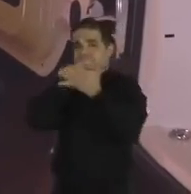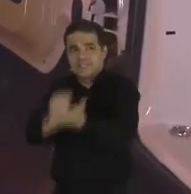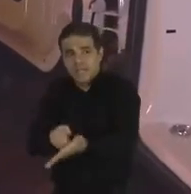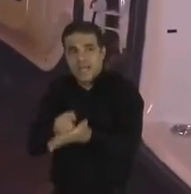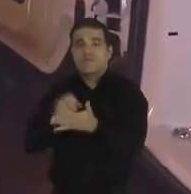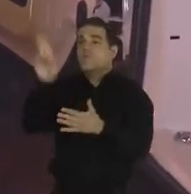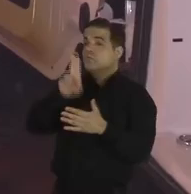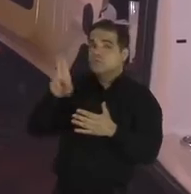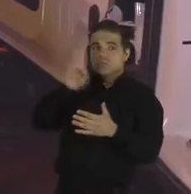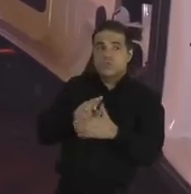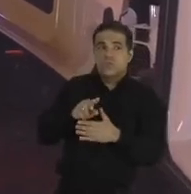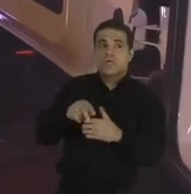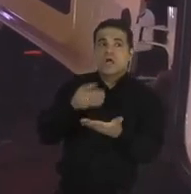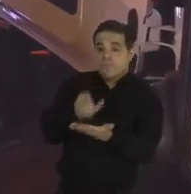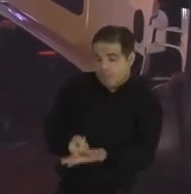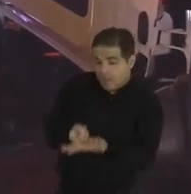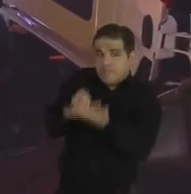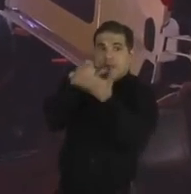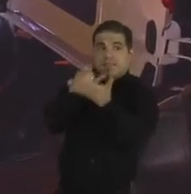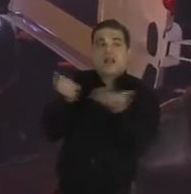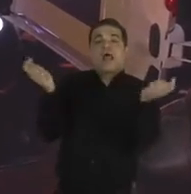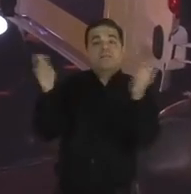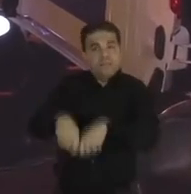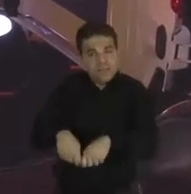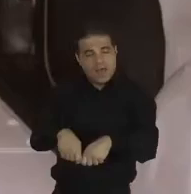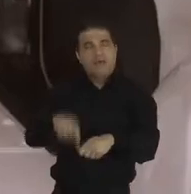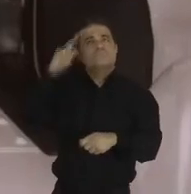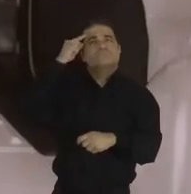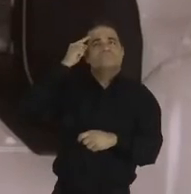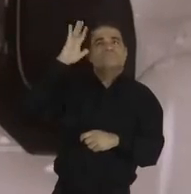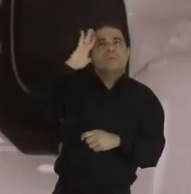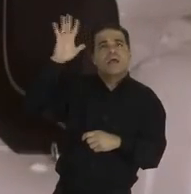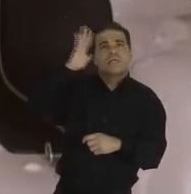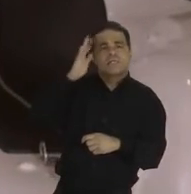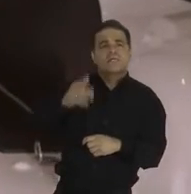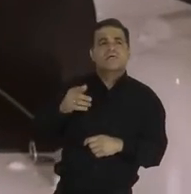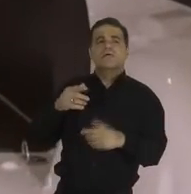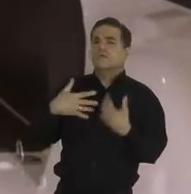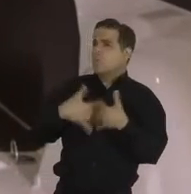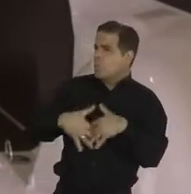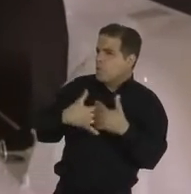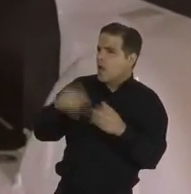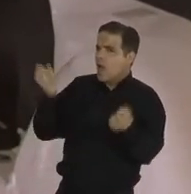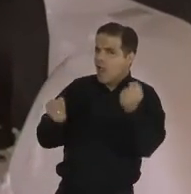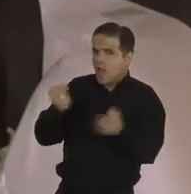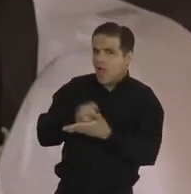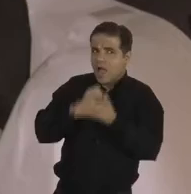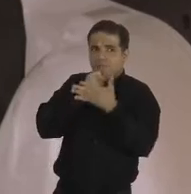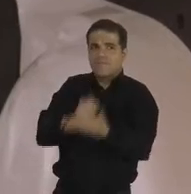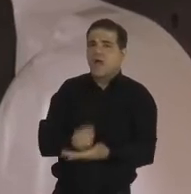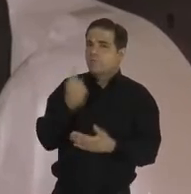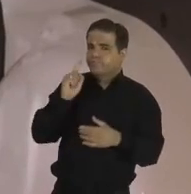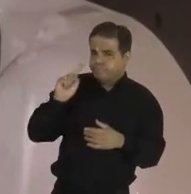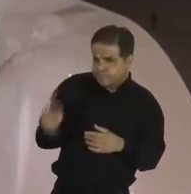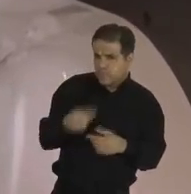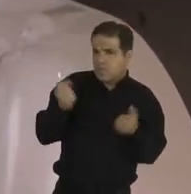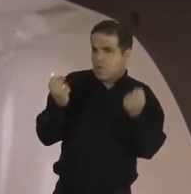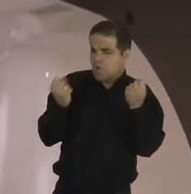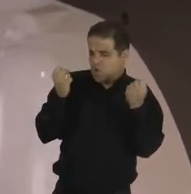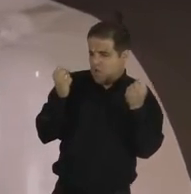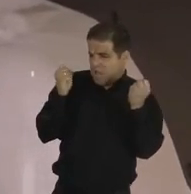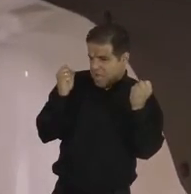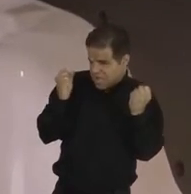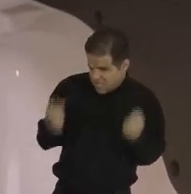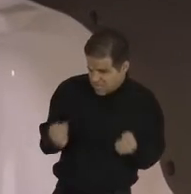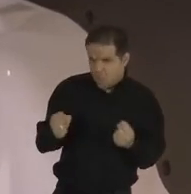veículo usando uma empilhadeira bacana pensando no veículo que carrega uma tonelada de capacidade de